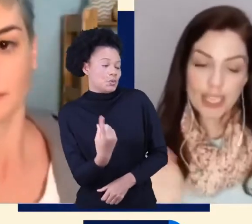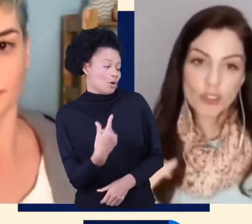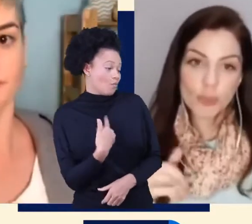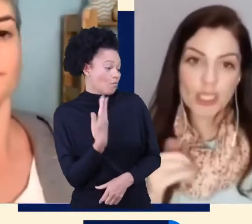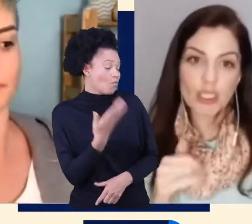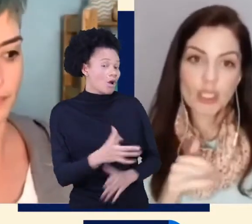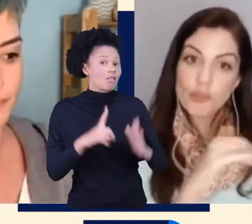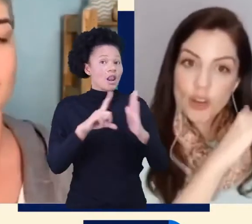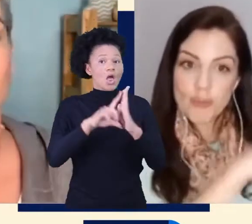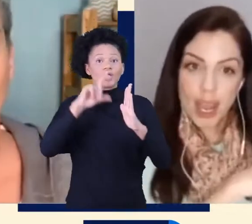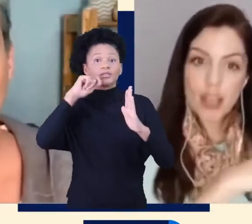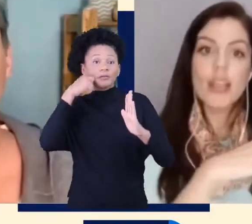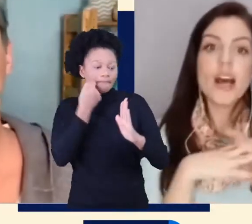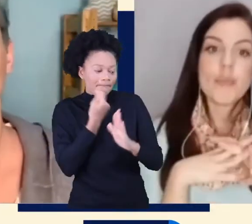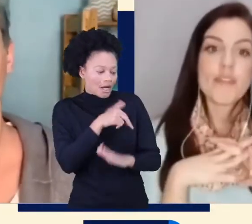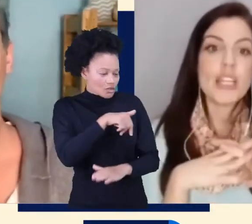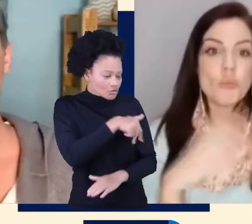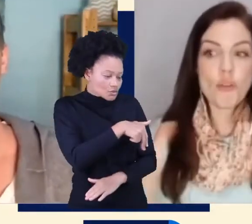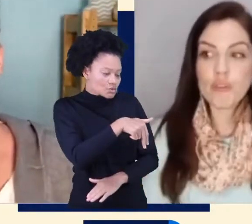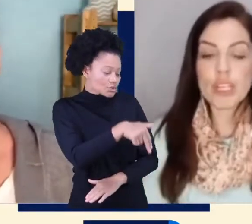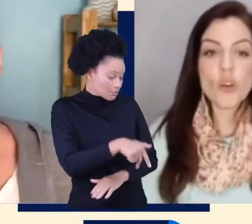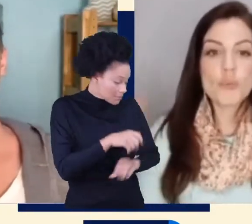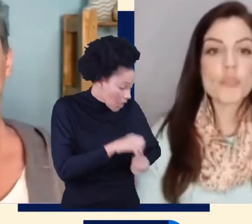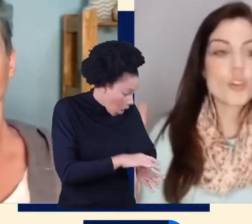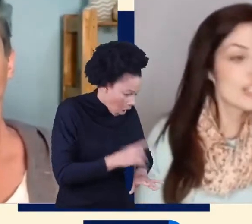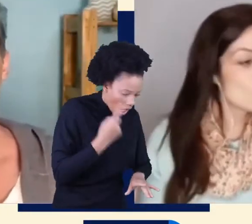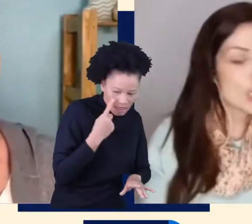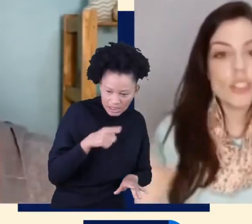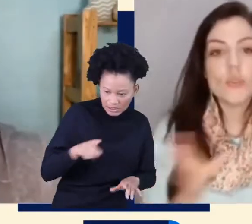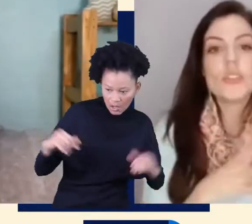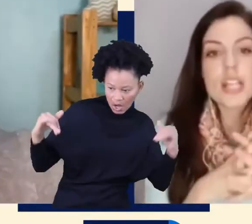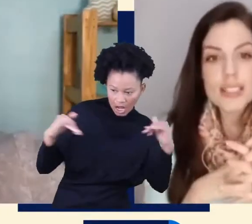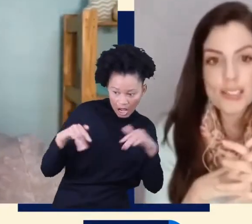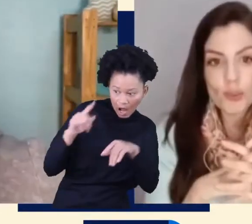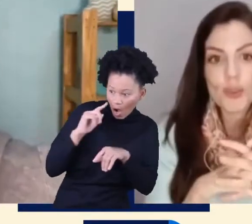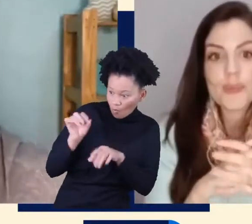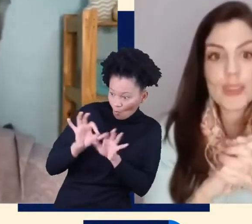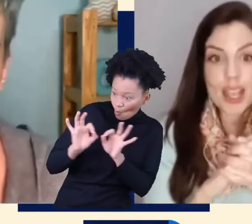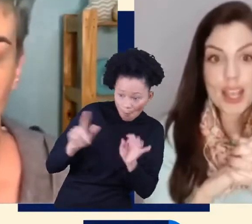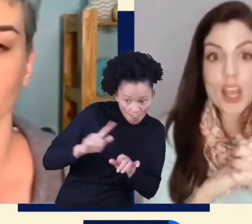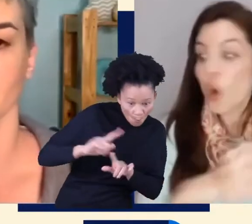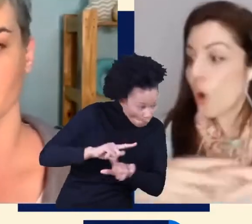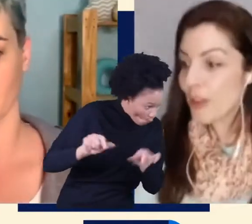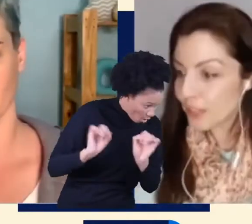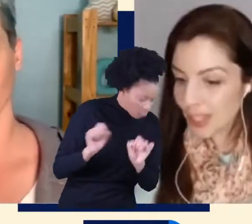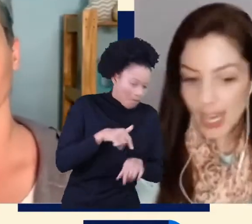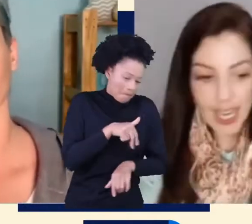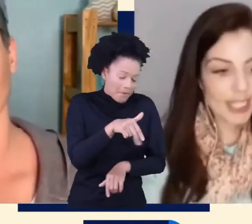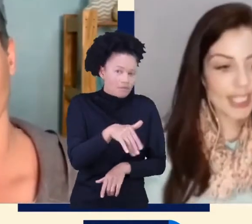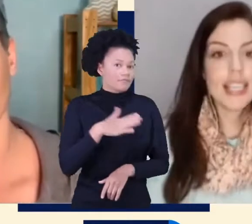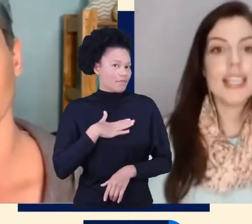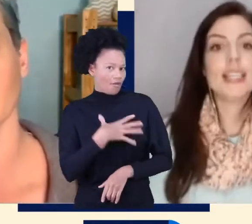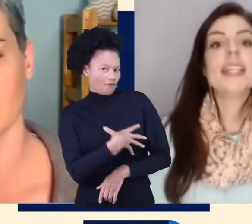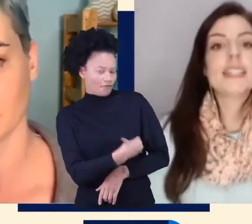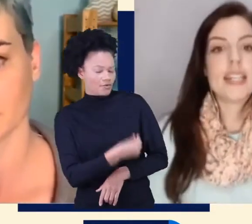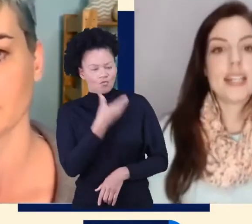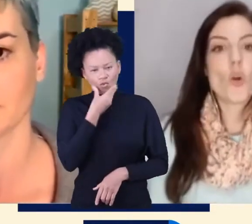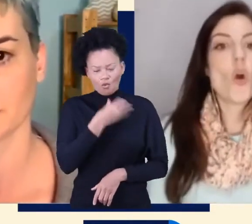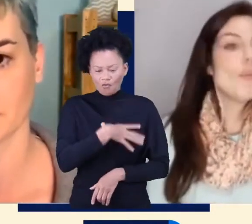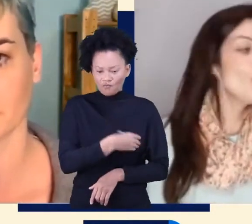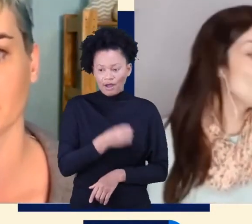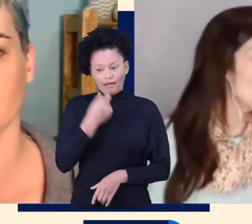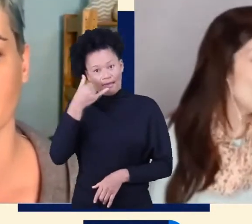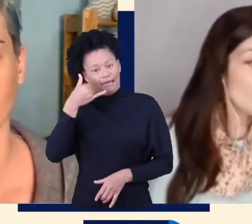deixa eu, desde pequenininho, informar a minha filha e o meu filho como se proteger aqui no trânsito, né? Como evitar cair,